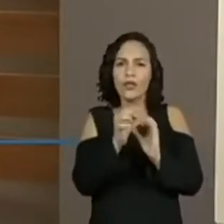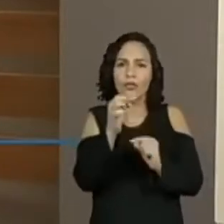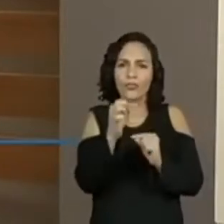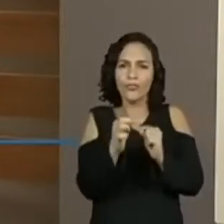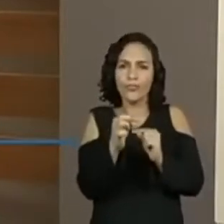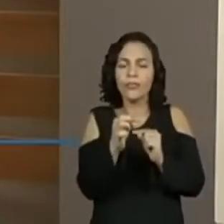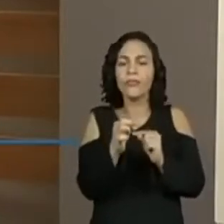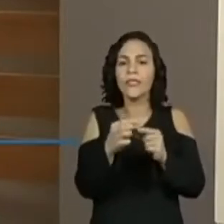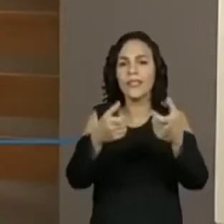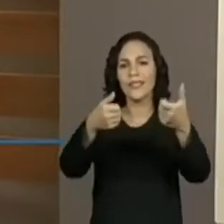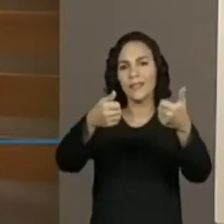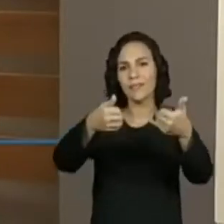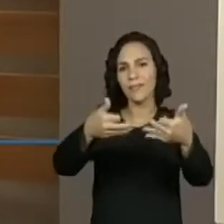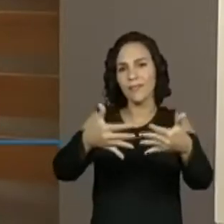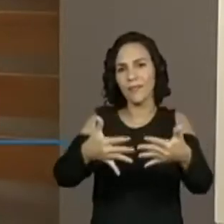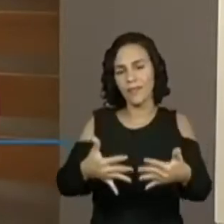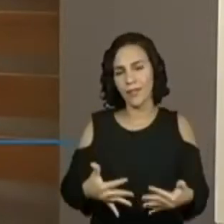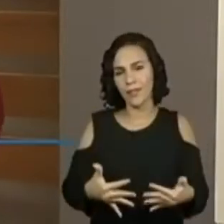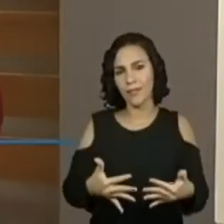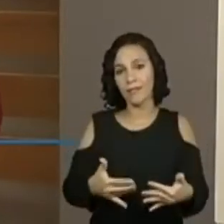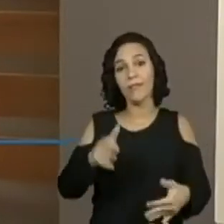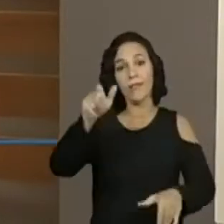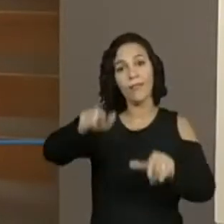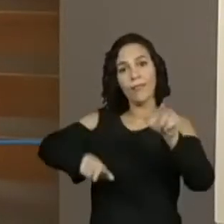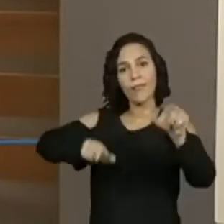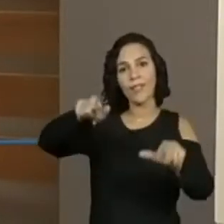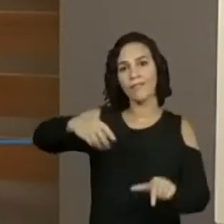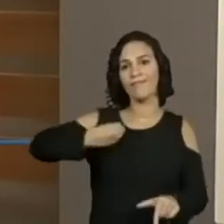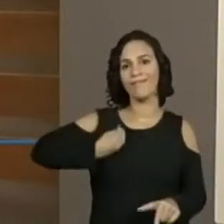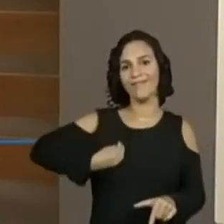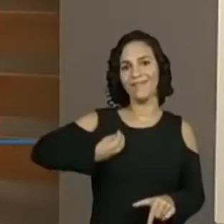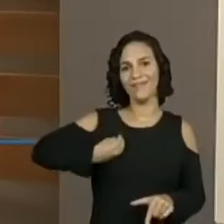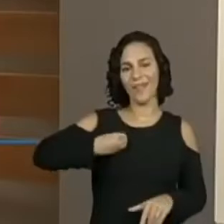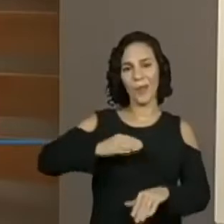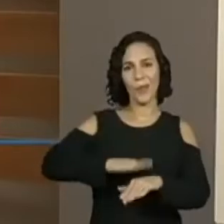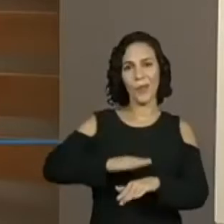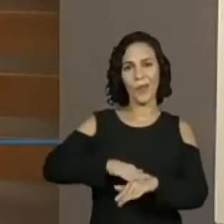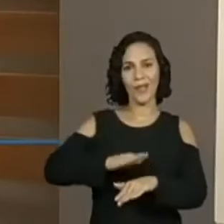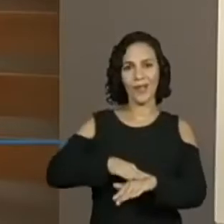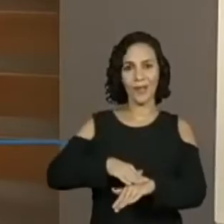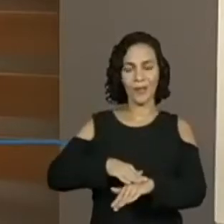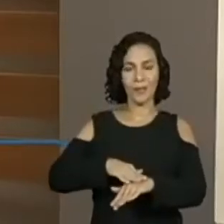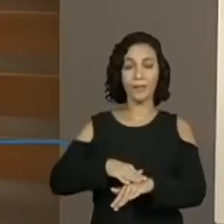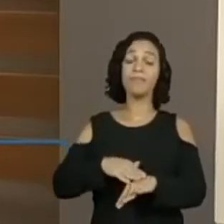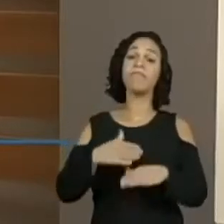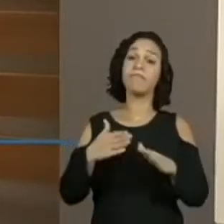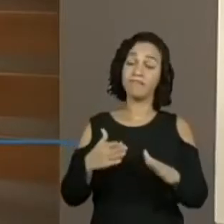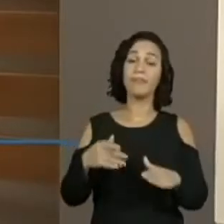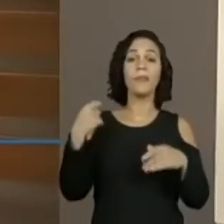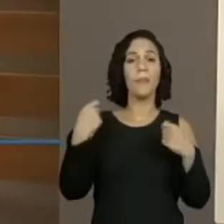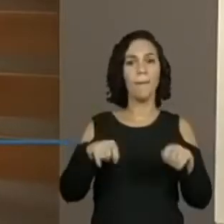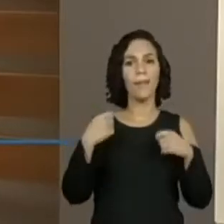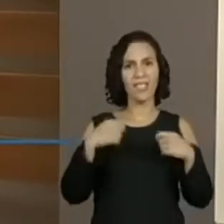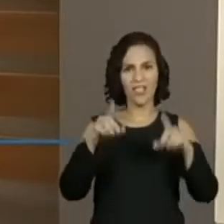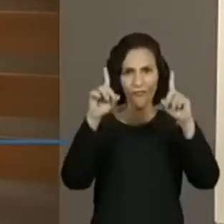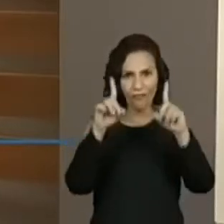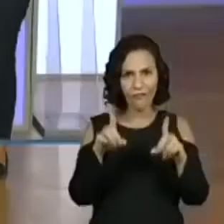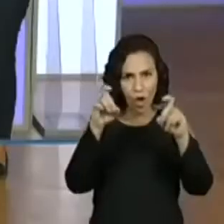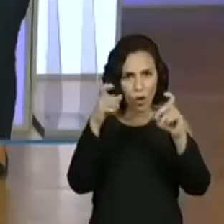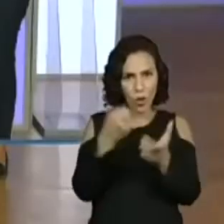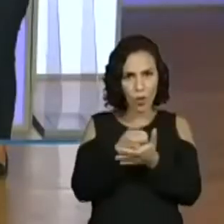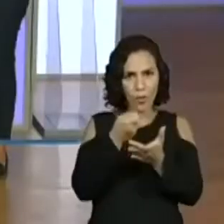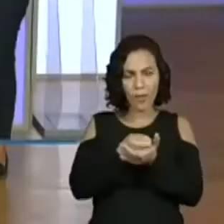contando um pouco mais das pessoas que estavam naquele momento. E, necessariamente, professora Joyce, não precisa ser fotografia.